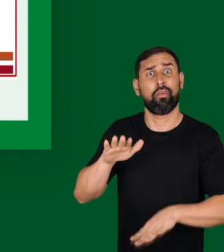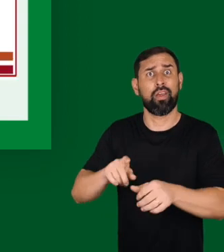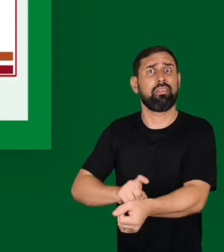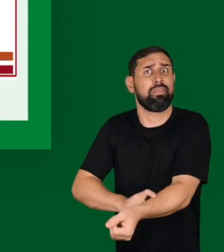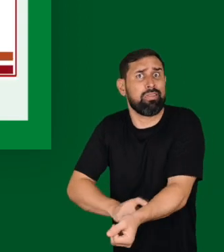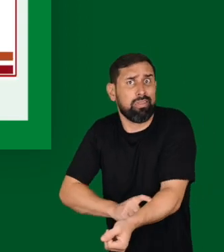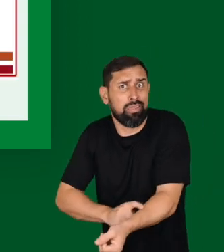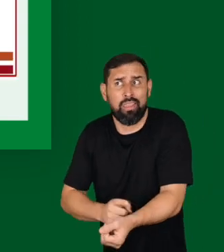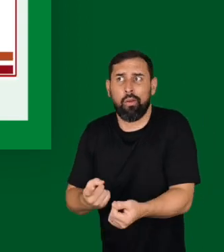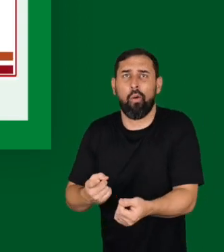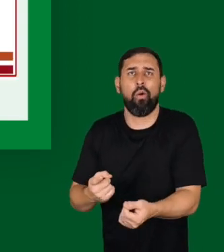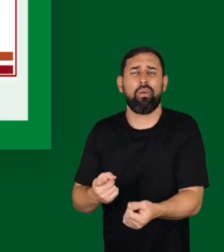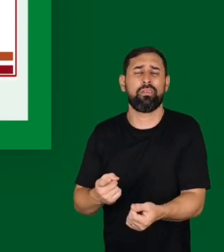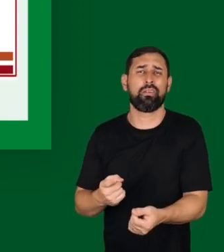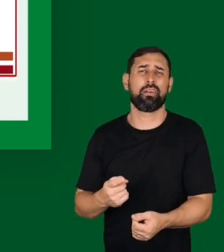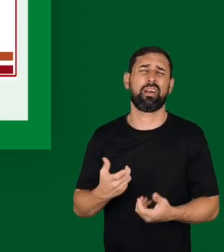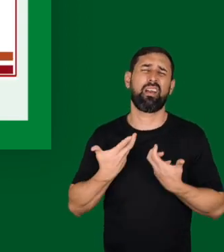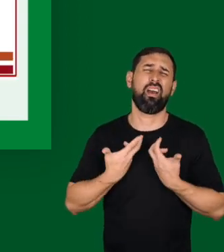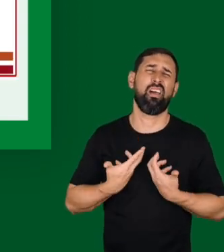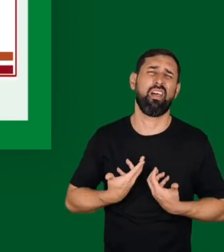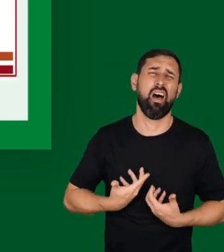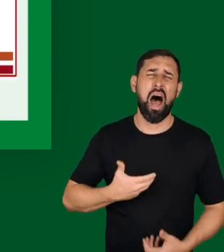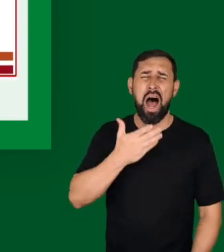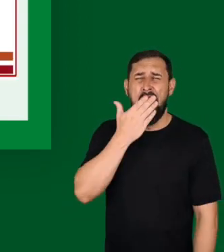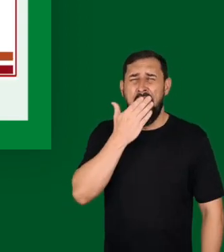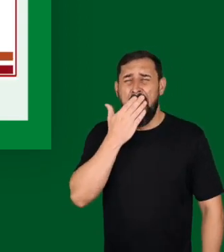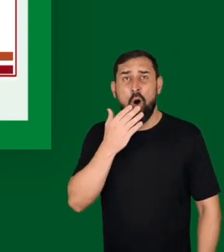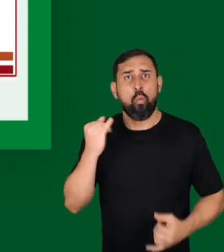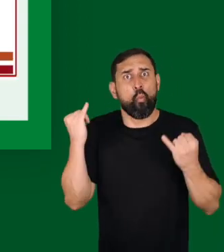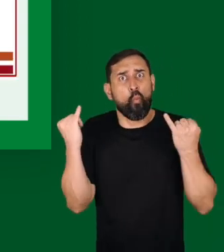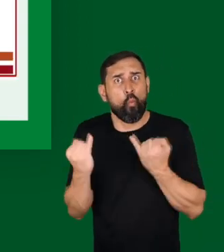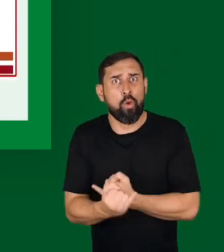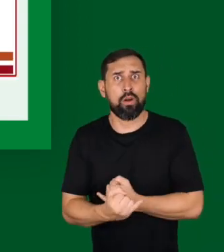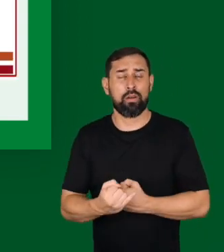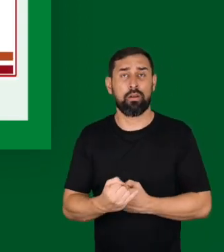inespecífica, a criança está irritada, ela está letárgica,